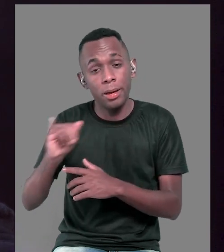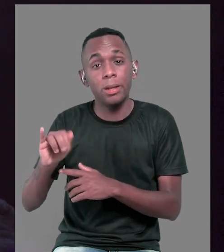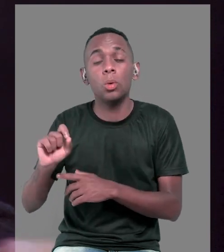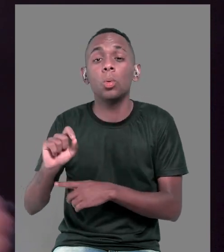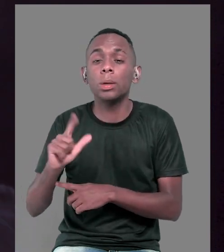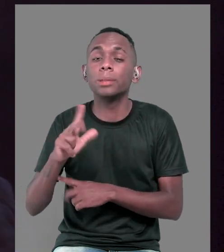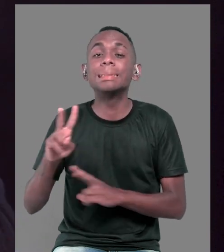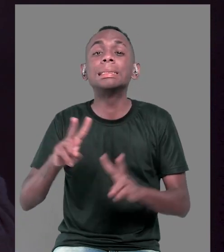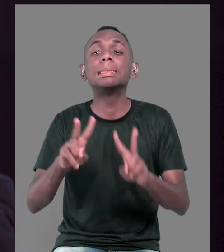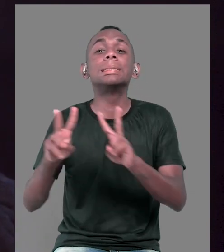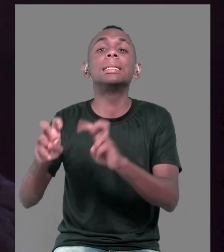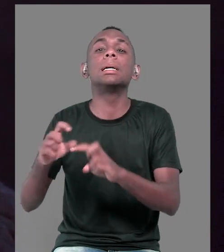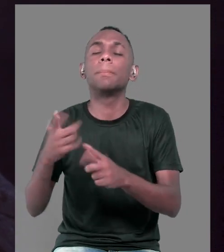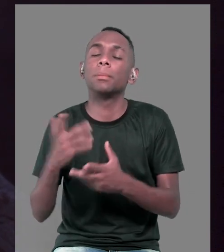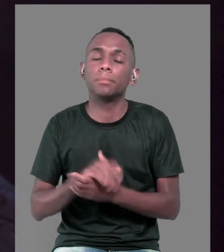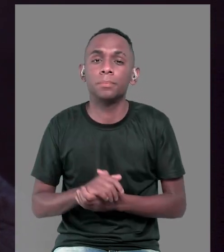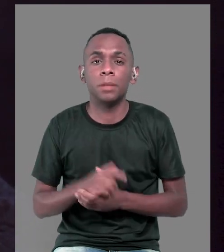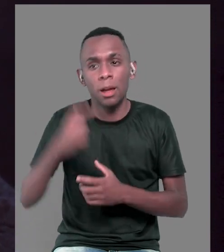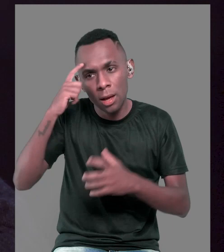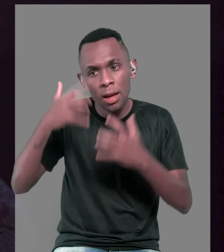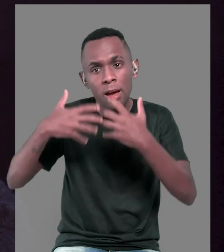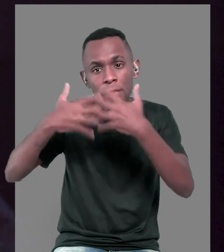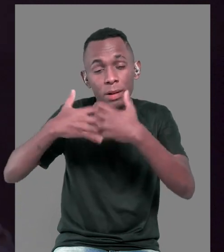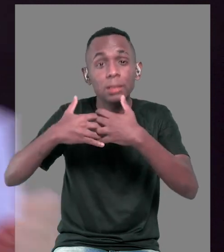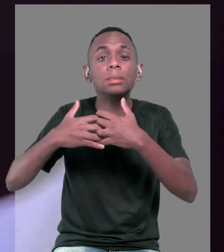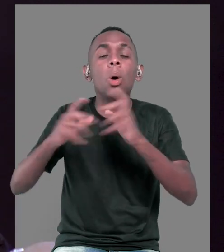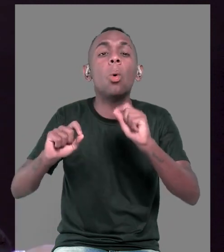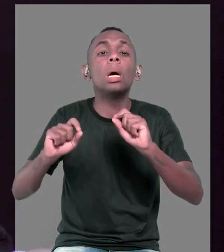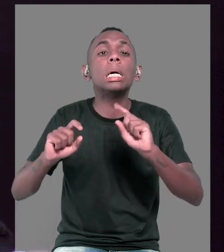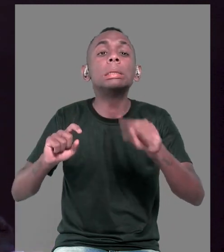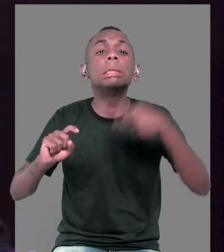sobre o que virá depois.